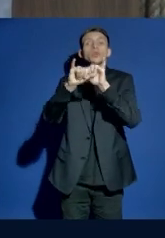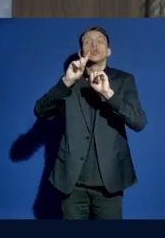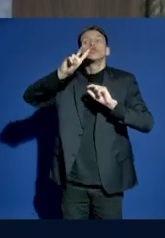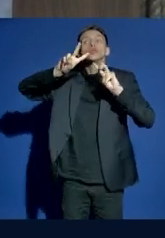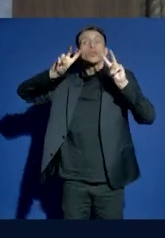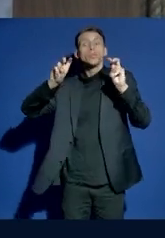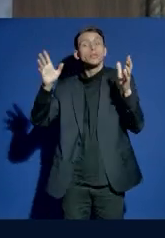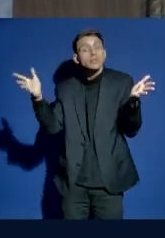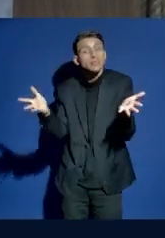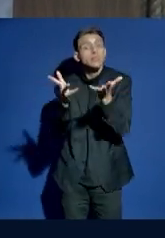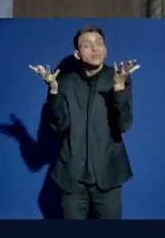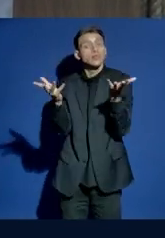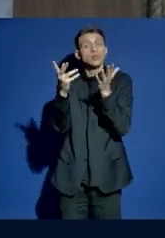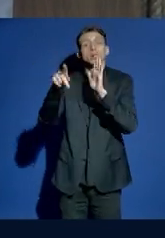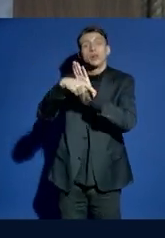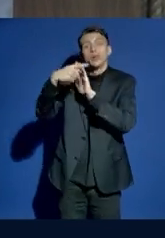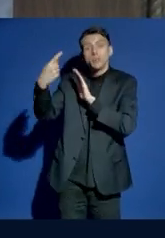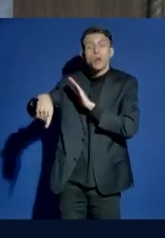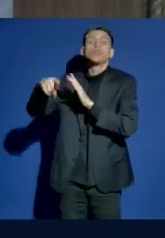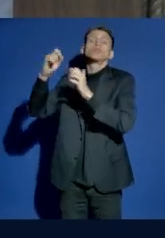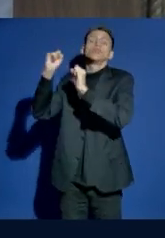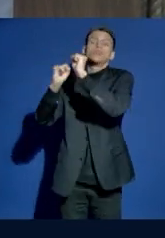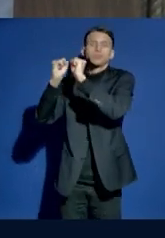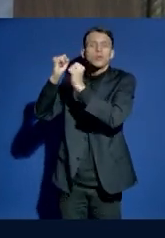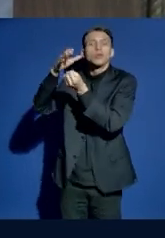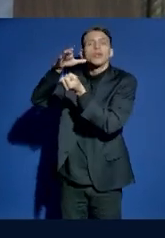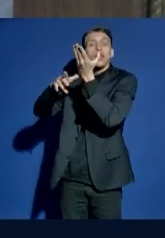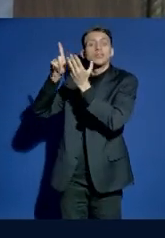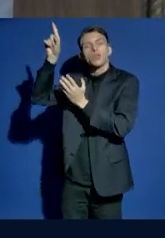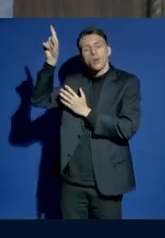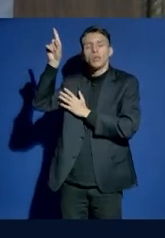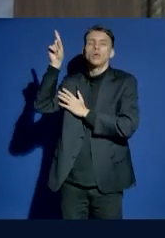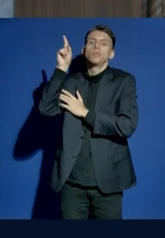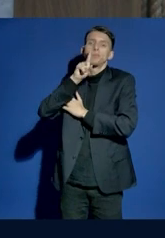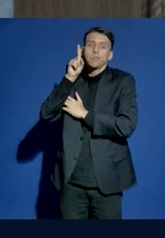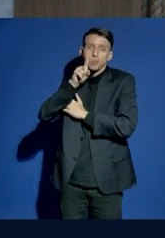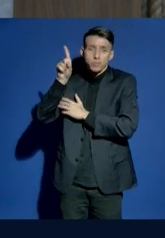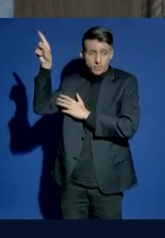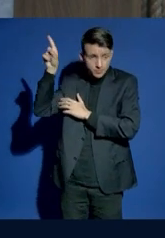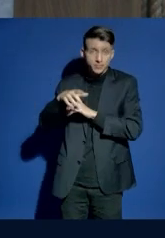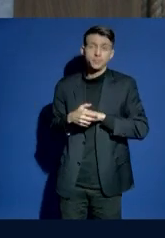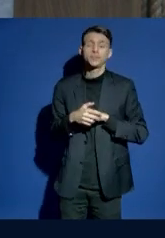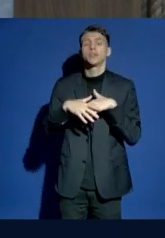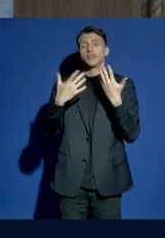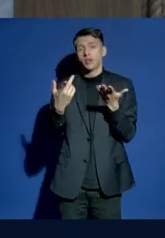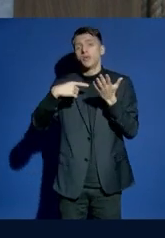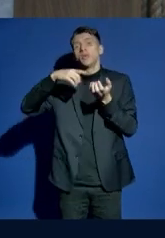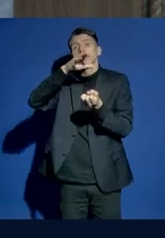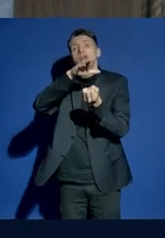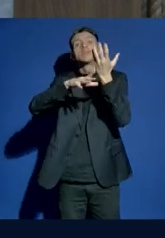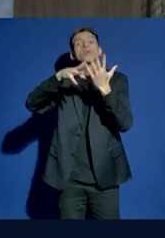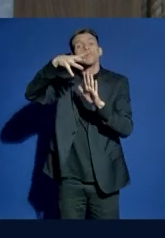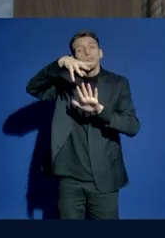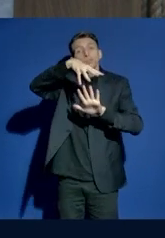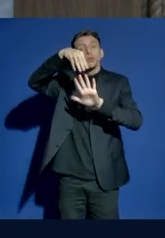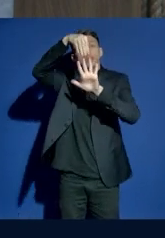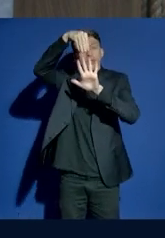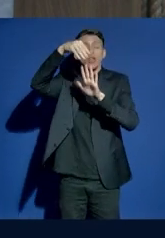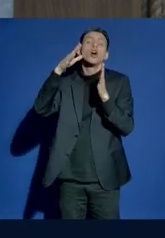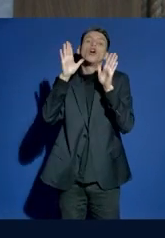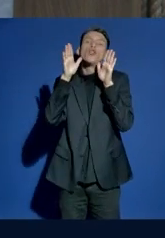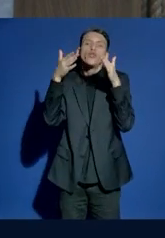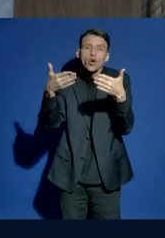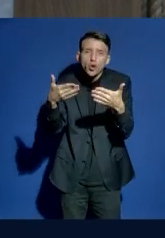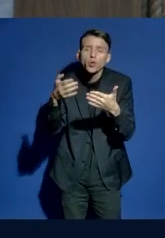incentivos que a indústria norte-americana tem recebido para aumentar a produção de etanol, né, do biocombustível, e muito em função